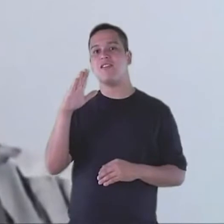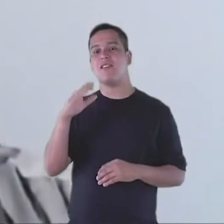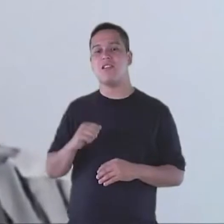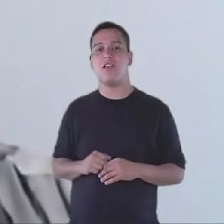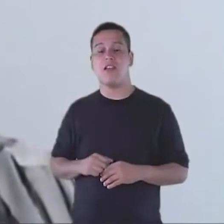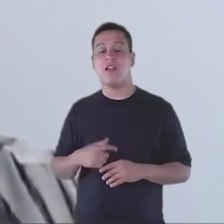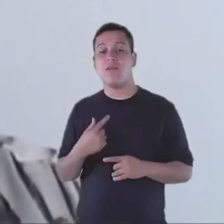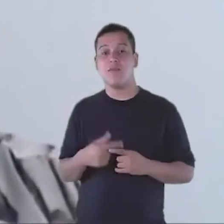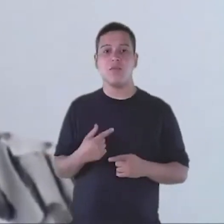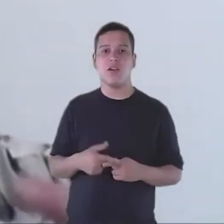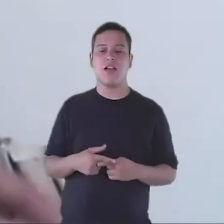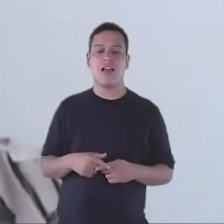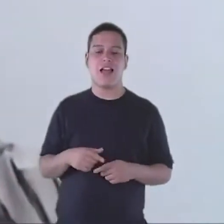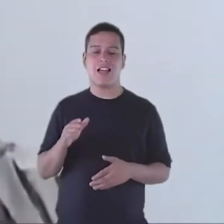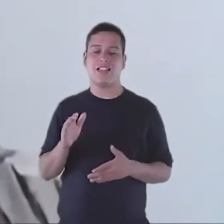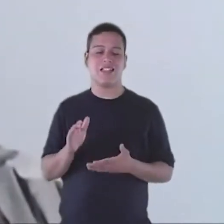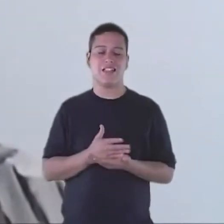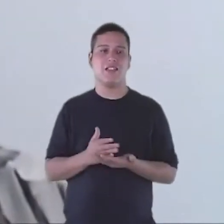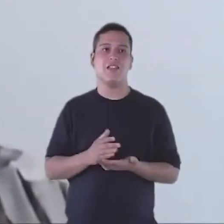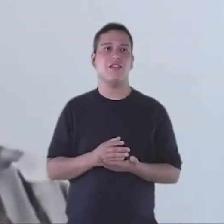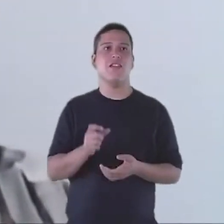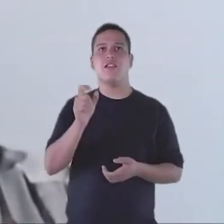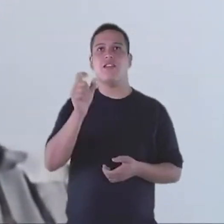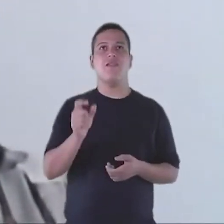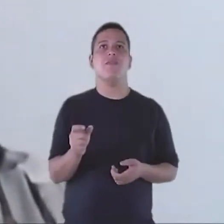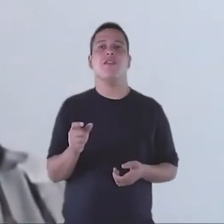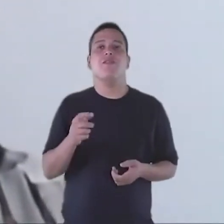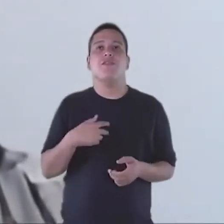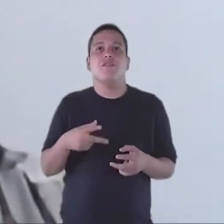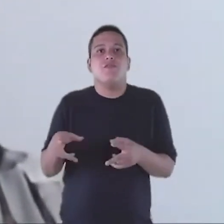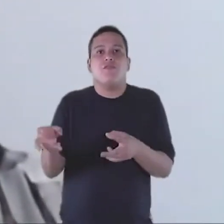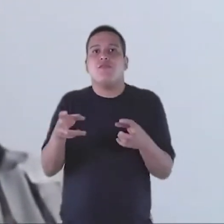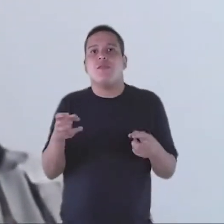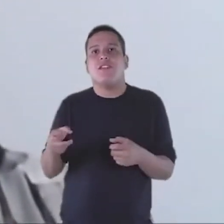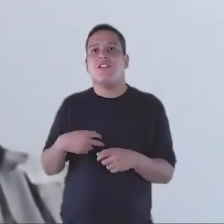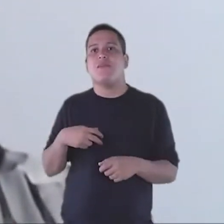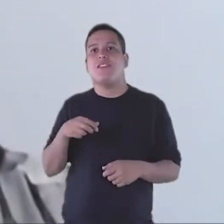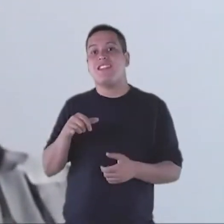é apenas aquilo que sobreviveu.